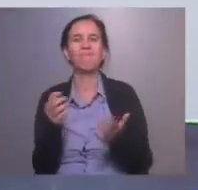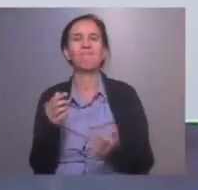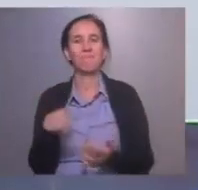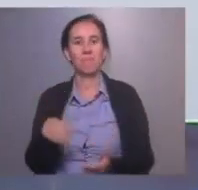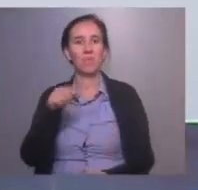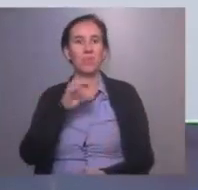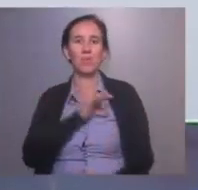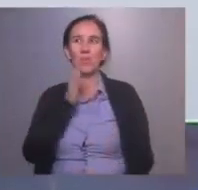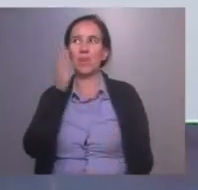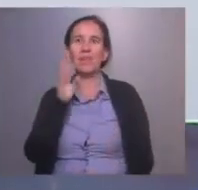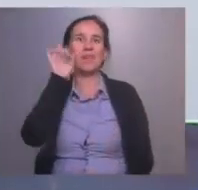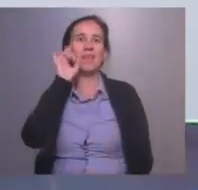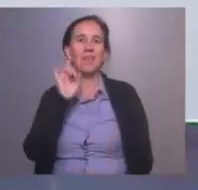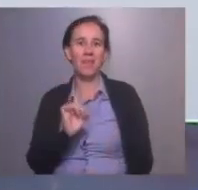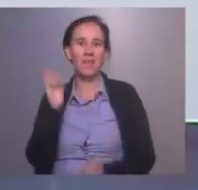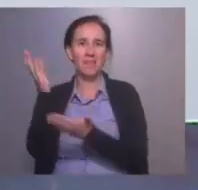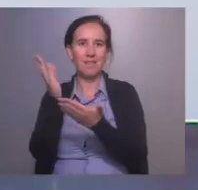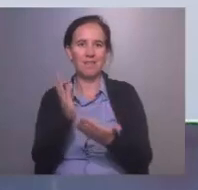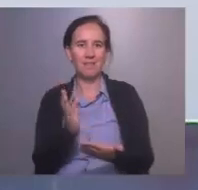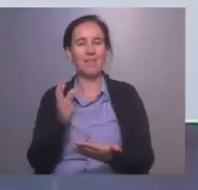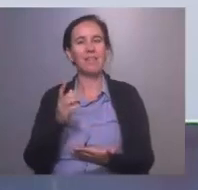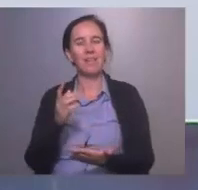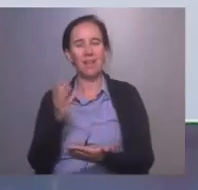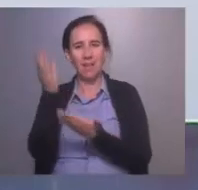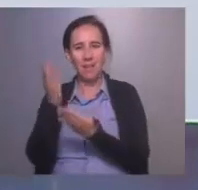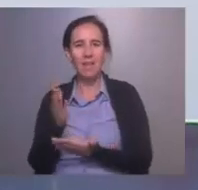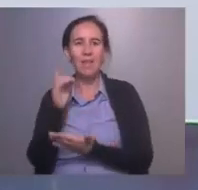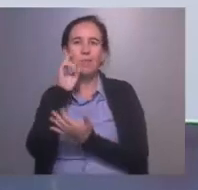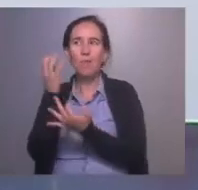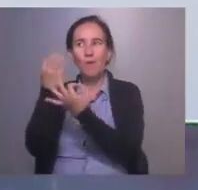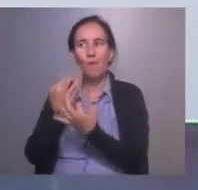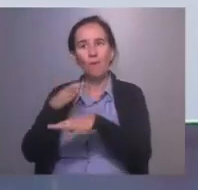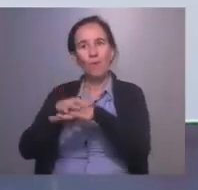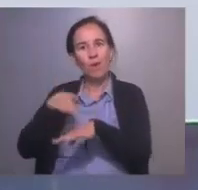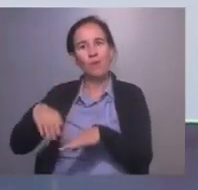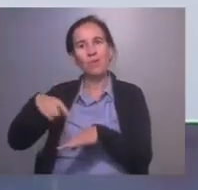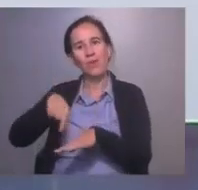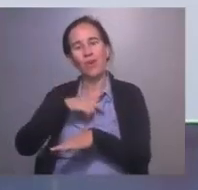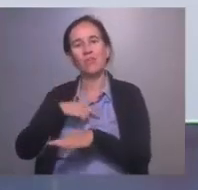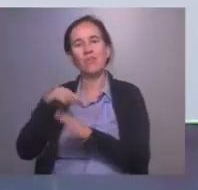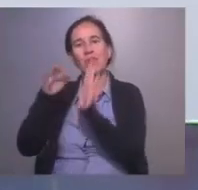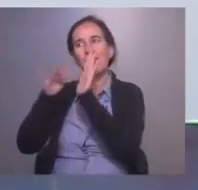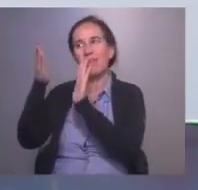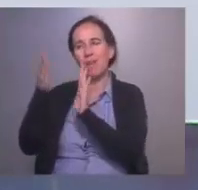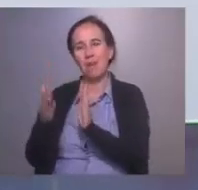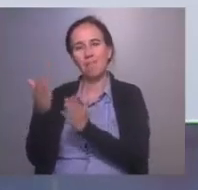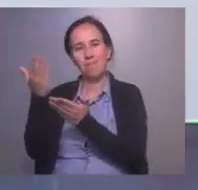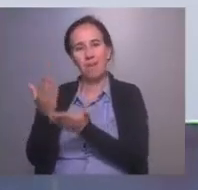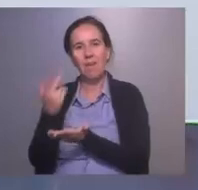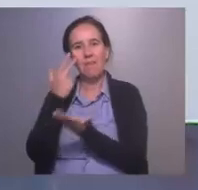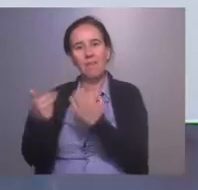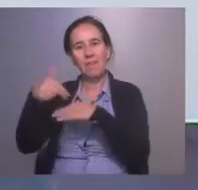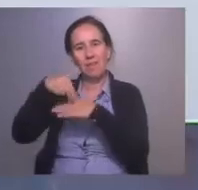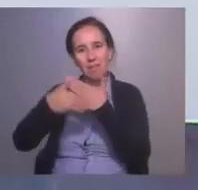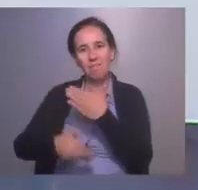vivemos o dia do Senhor e cantamos por tudo o que Ele fez por nós, pelo dom da sua Páscoa, da sua entrega